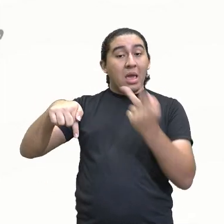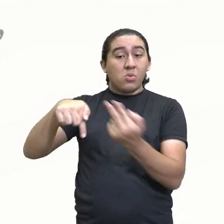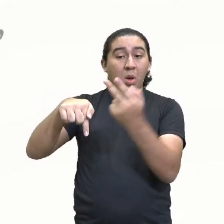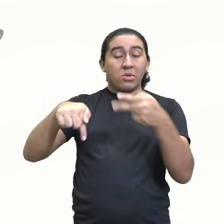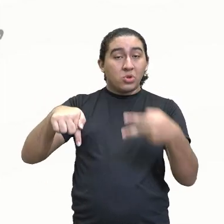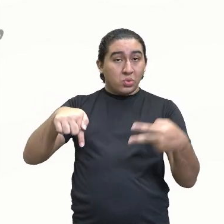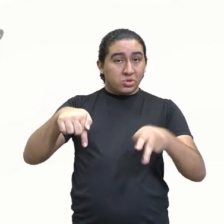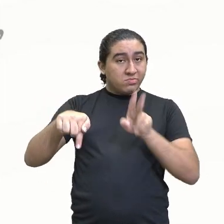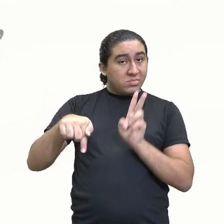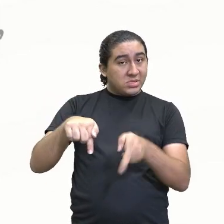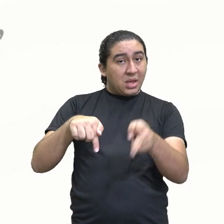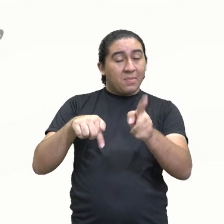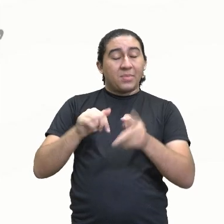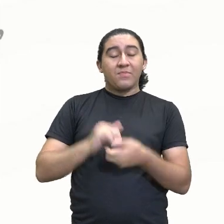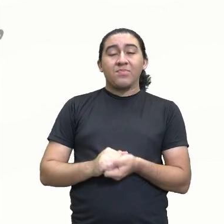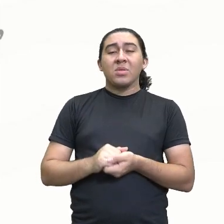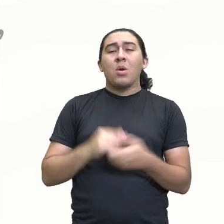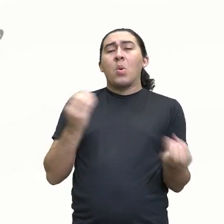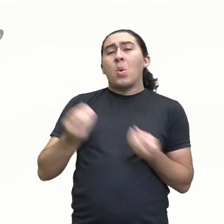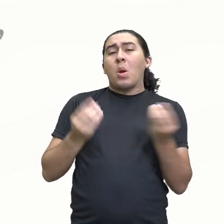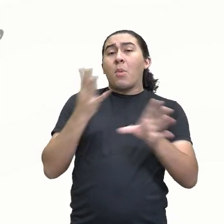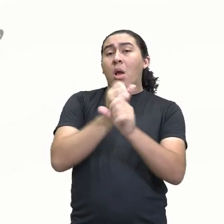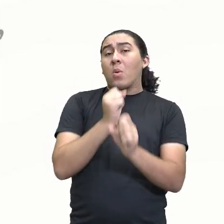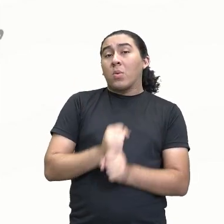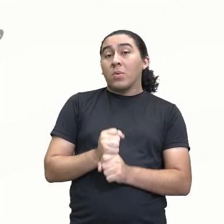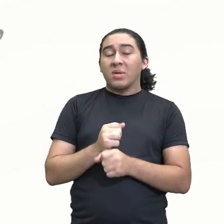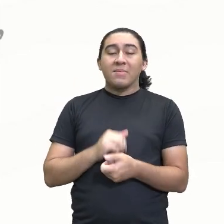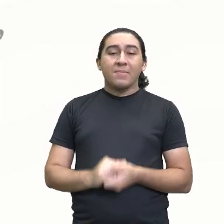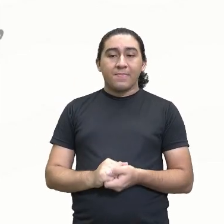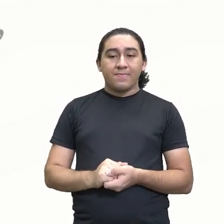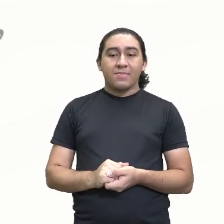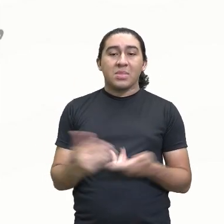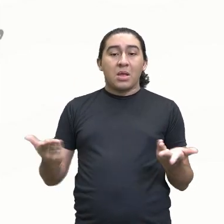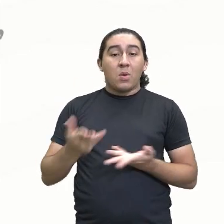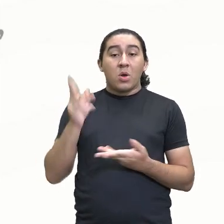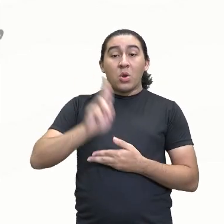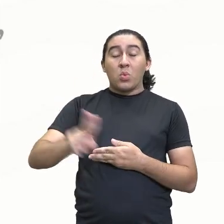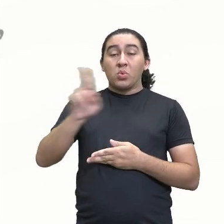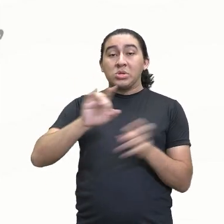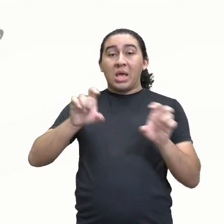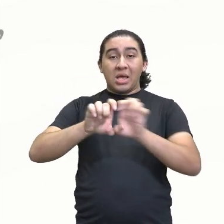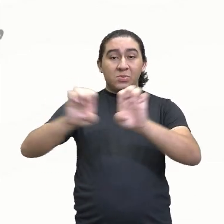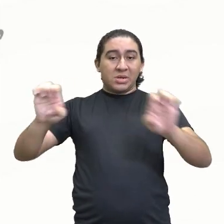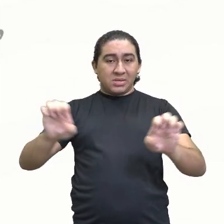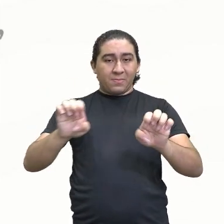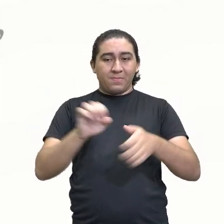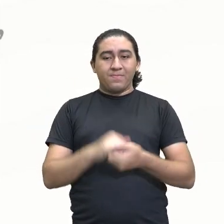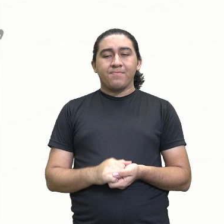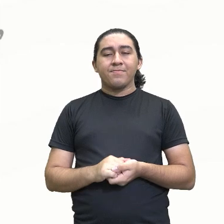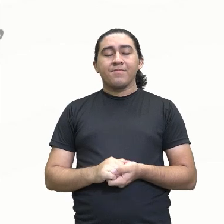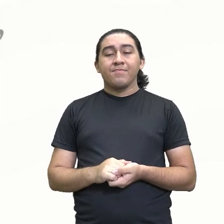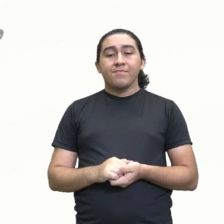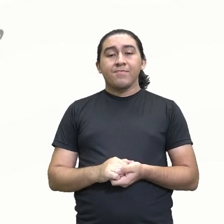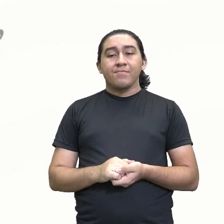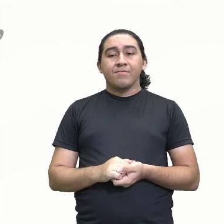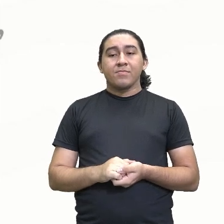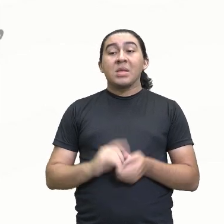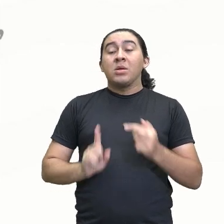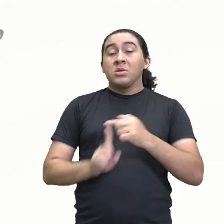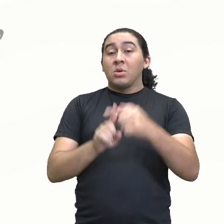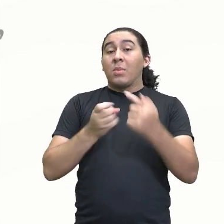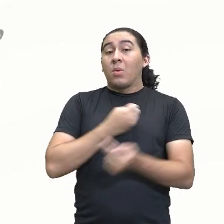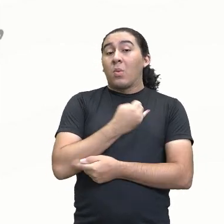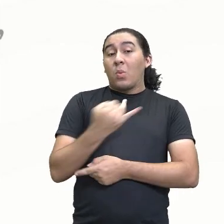sempre. Como eu faço a soma, então? Vamos usar a nossa expressão. Nós vamos somar quantos